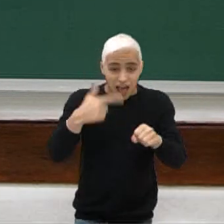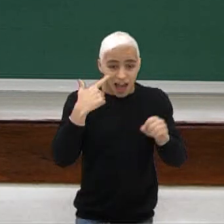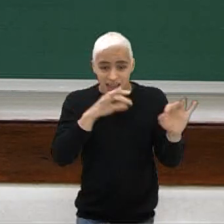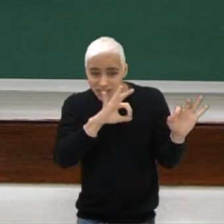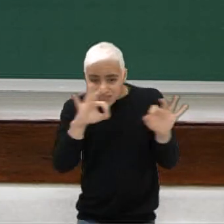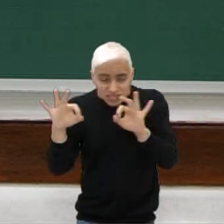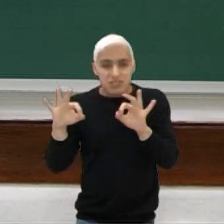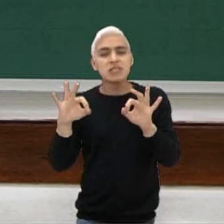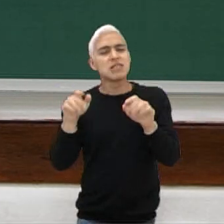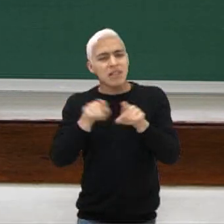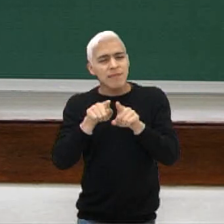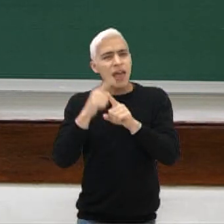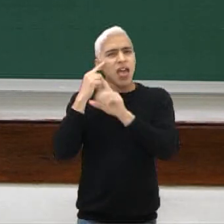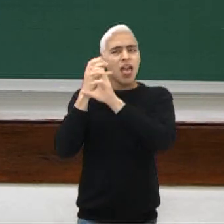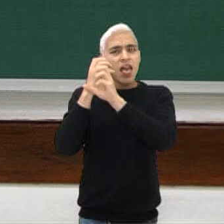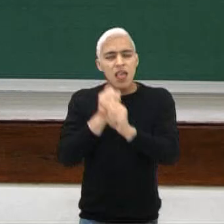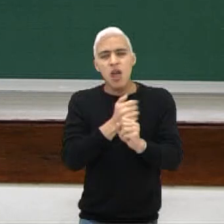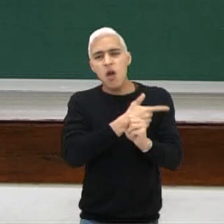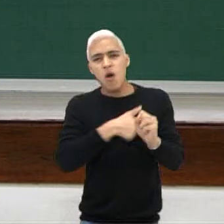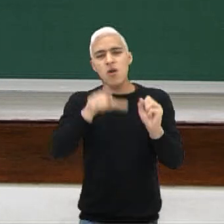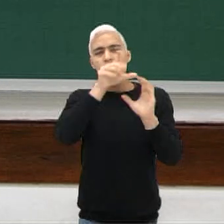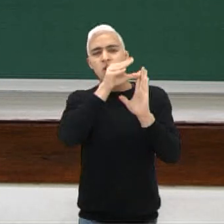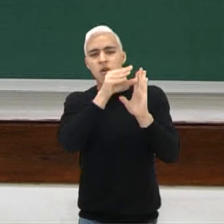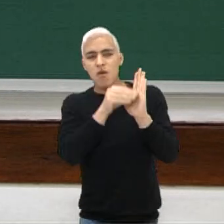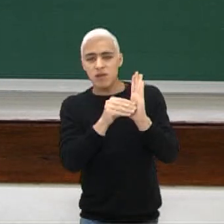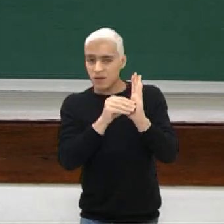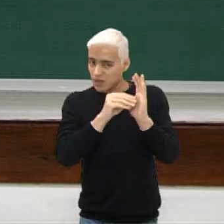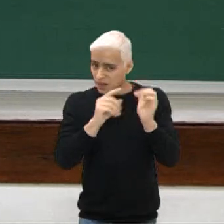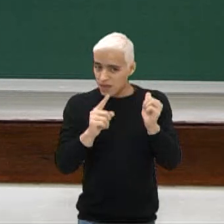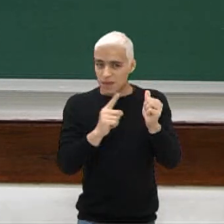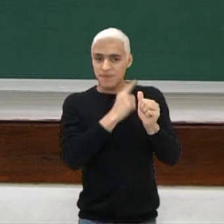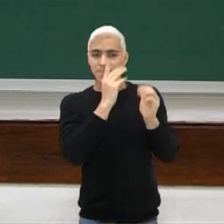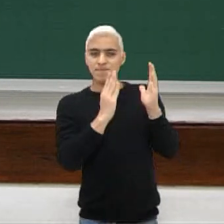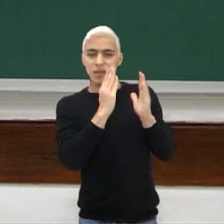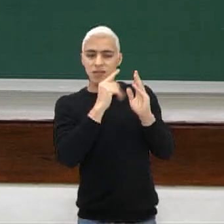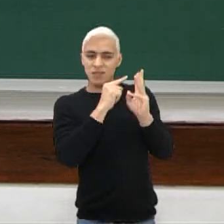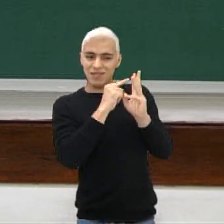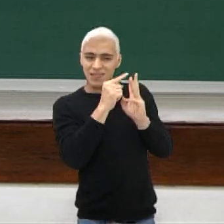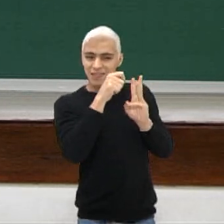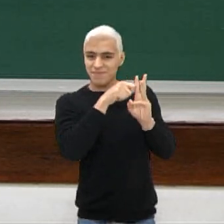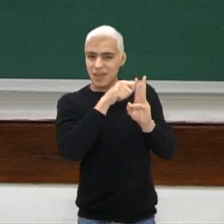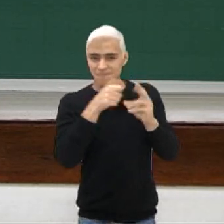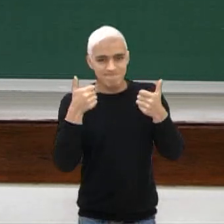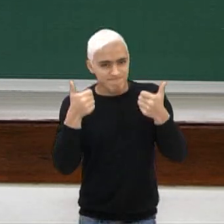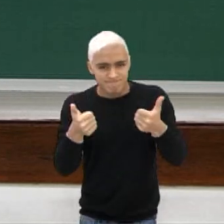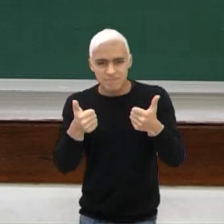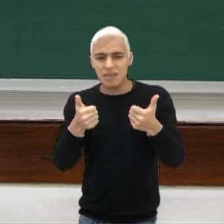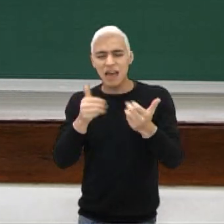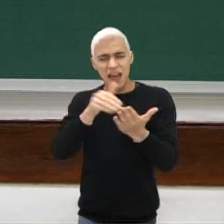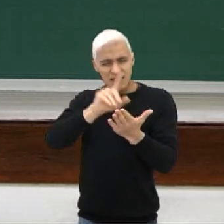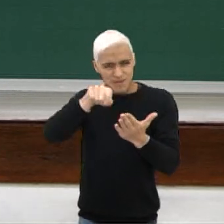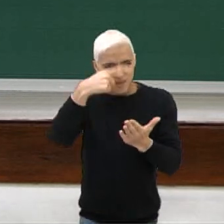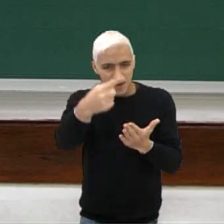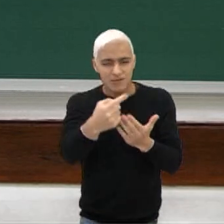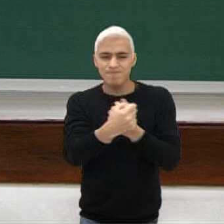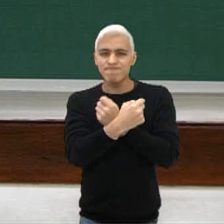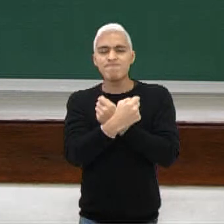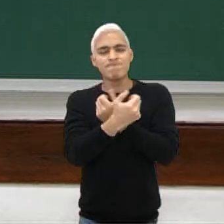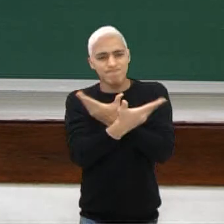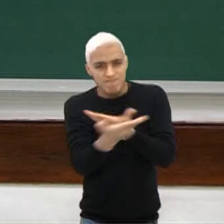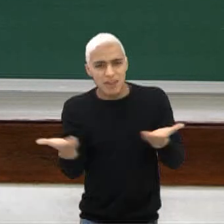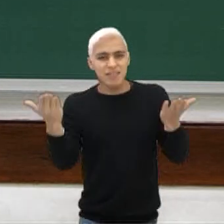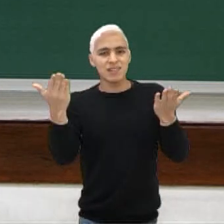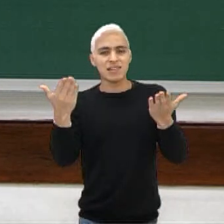rever outras coisas que nós já vimos nesse primeiro trimestre. Até mais para